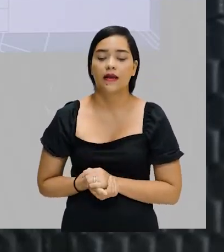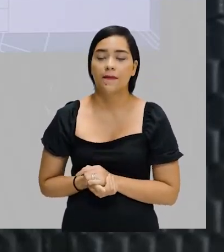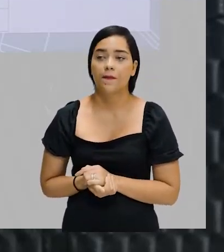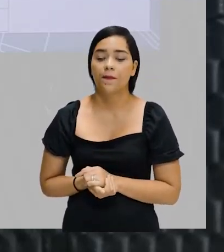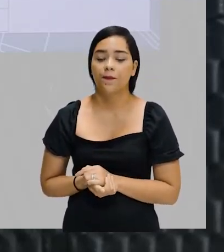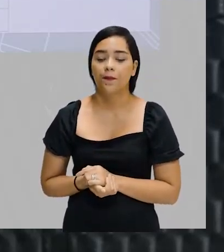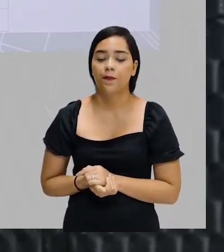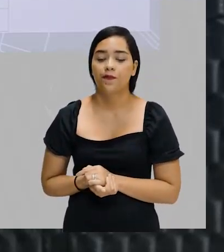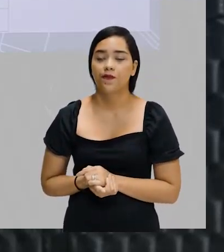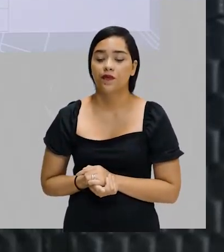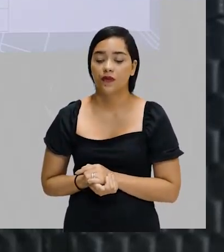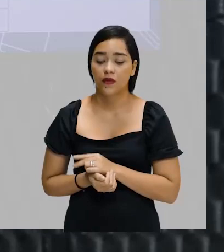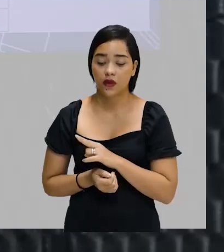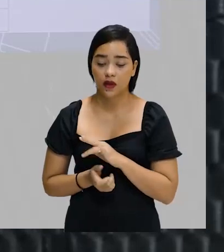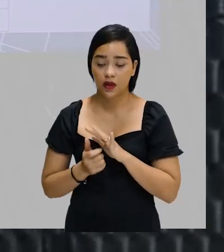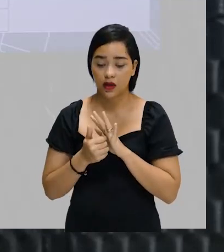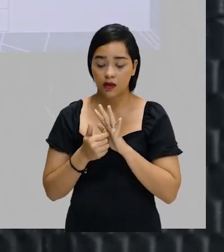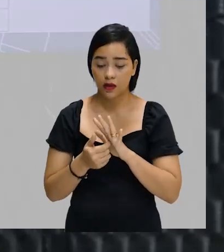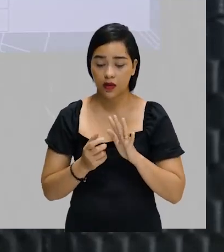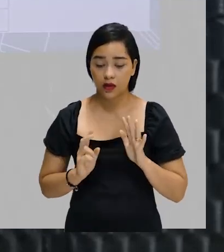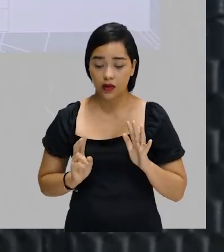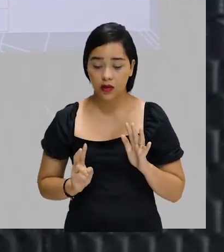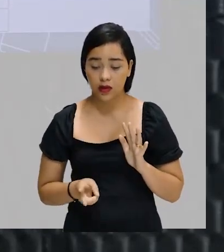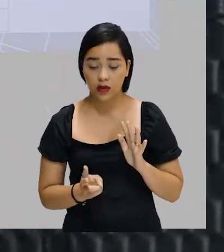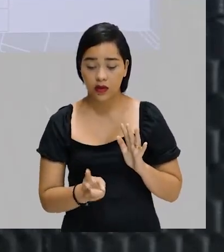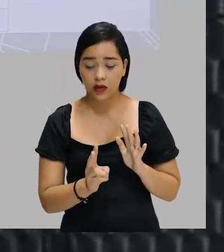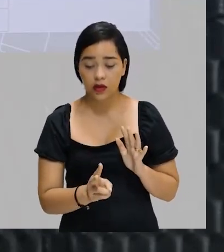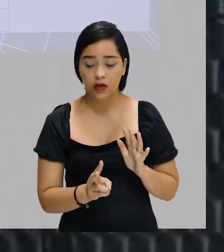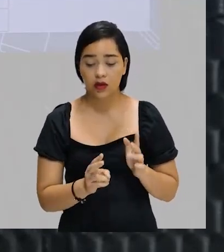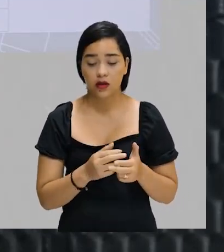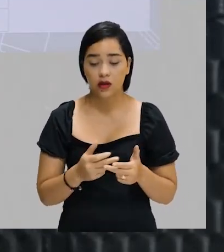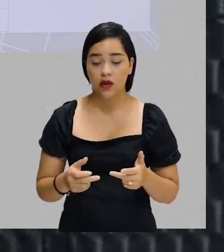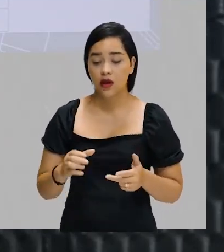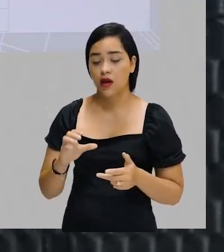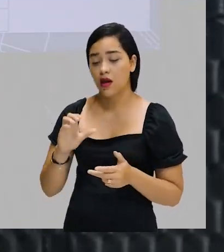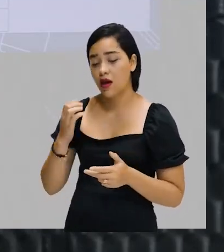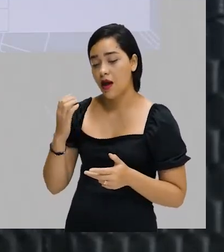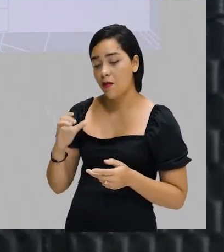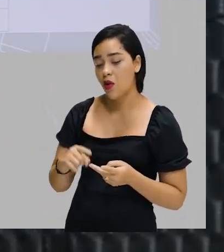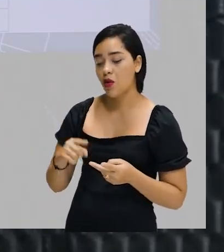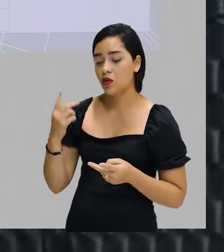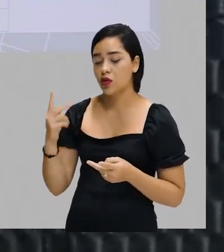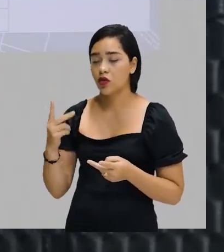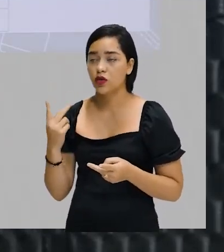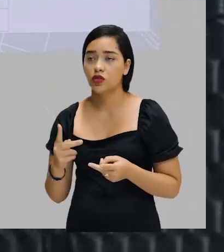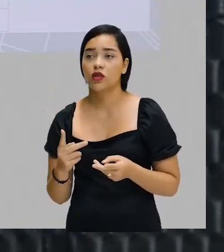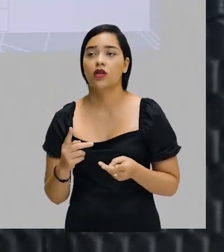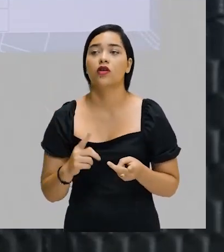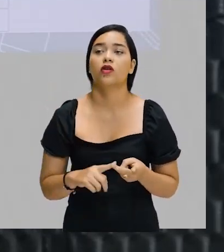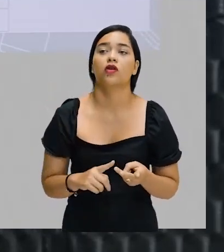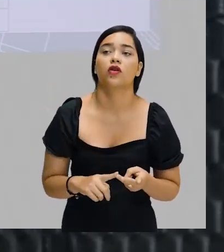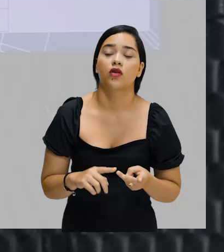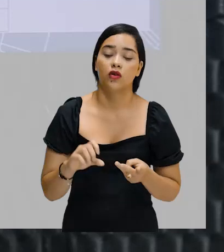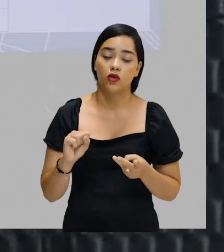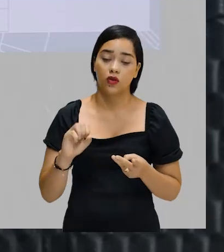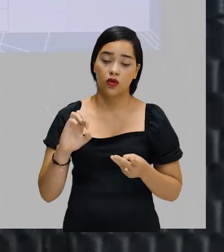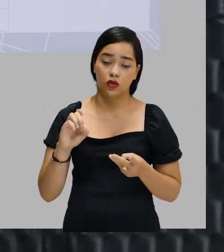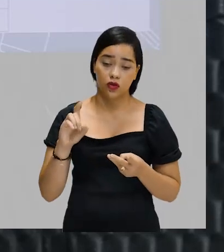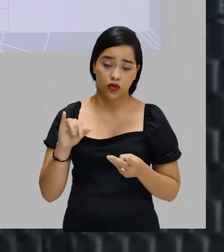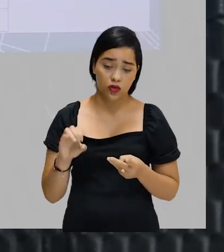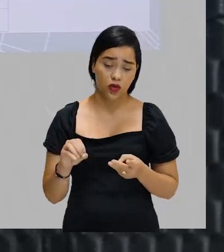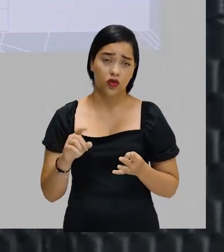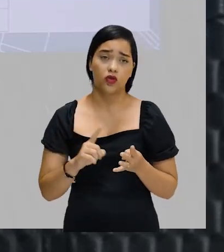elementos, né, eles vão estar aparecendo constantemente. Carbono, hidrogênio, o oxigênio, o próprio sódio,